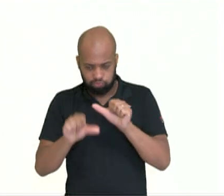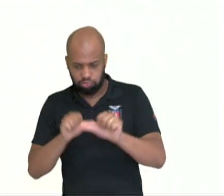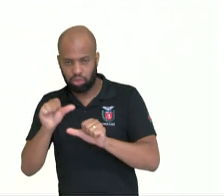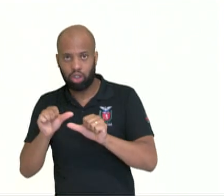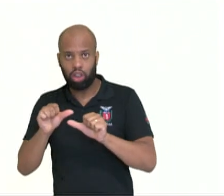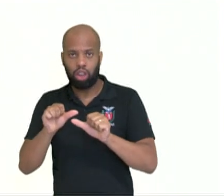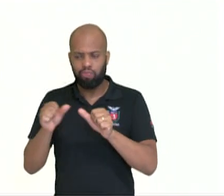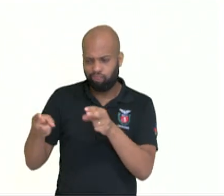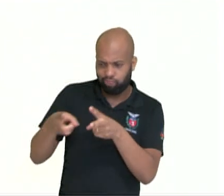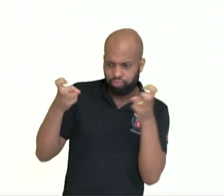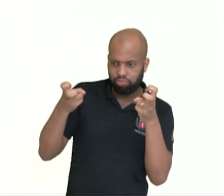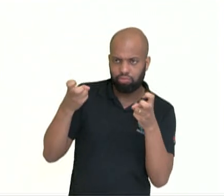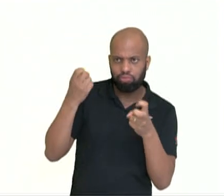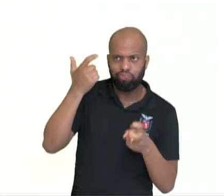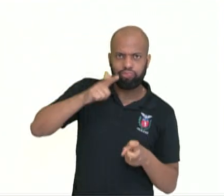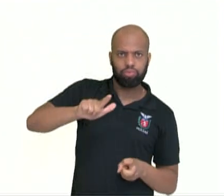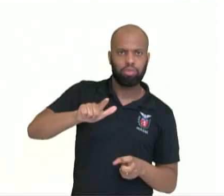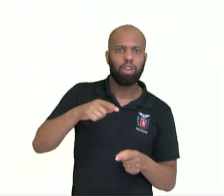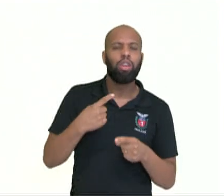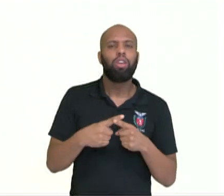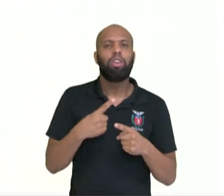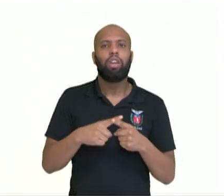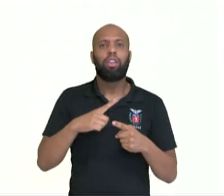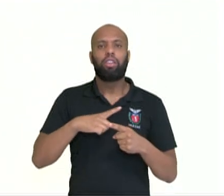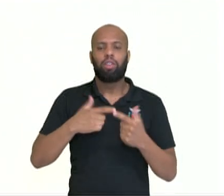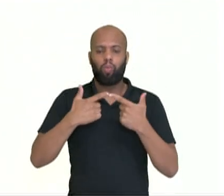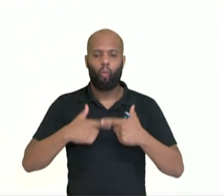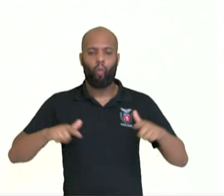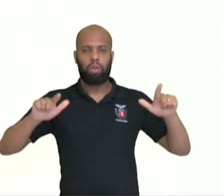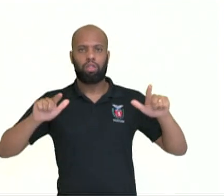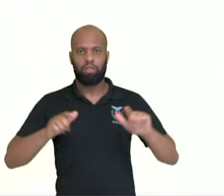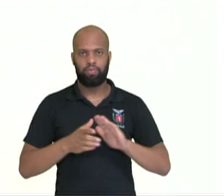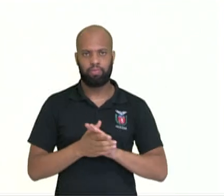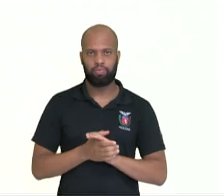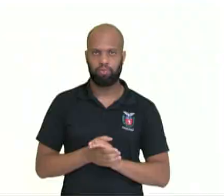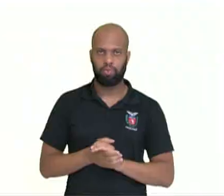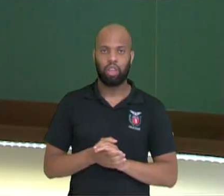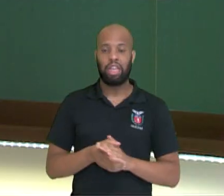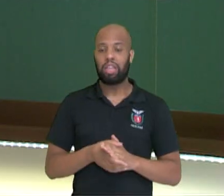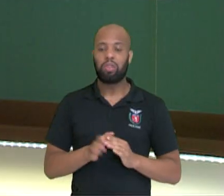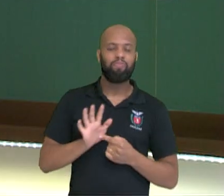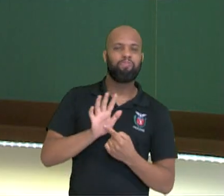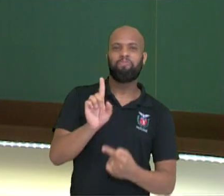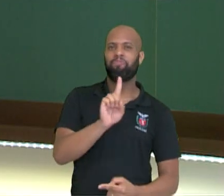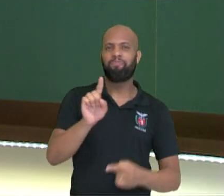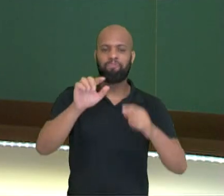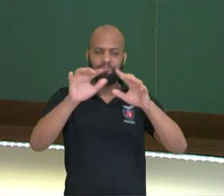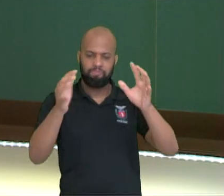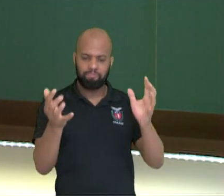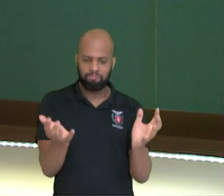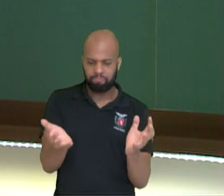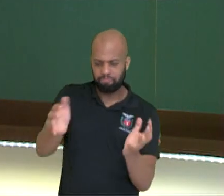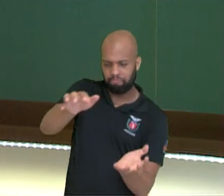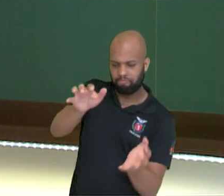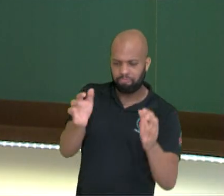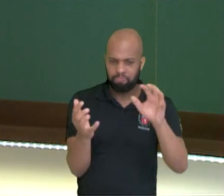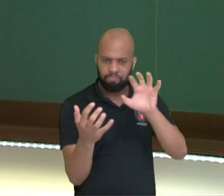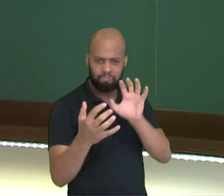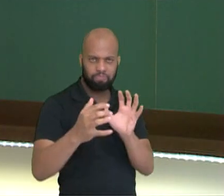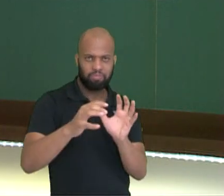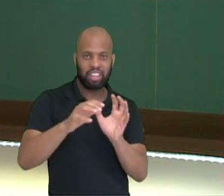mais notável, né? Porque ela está lá neutra, não aparenta muito que tem campo elétrico, né? Mas tem, porque é o que está conectando o